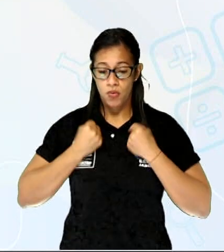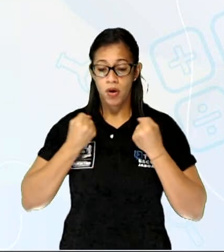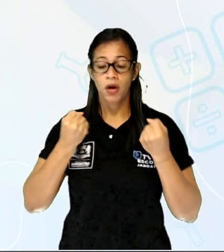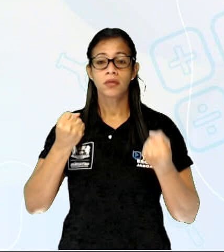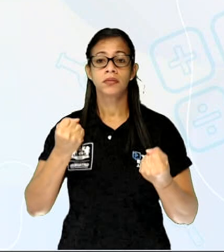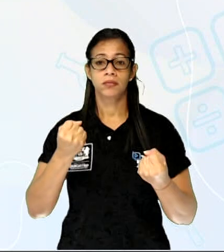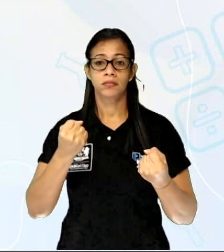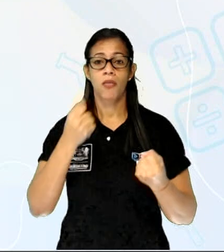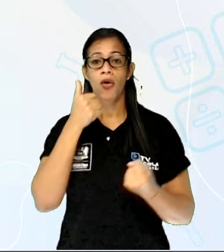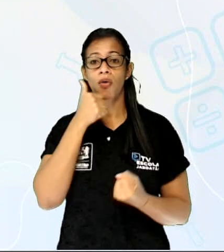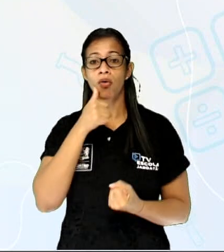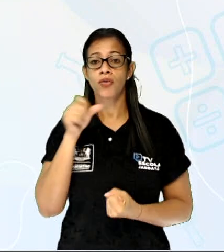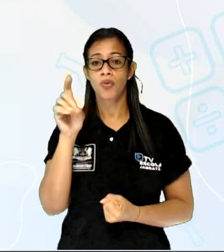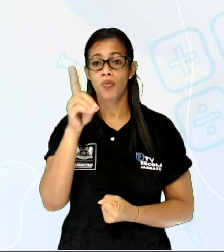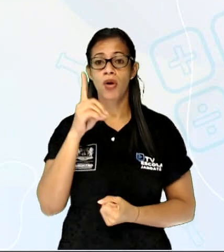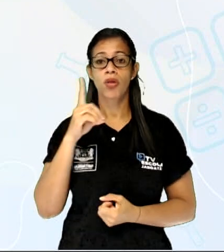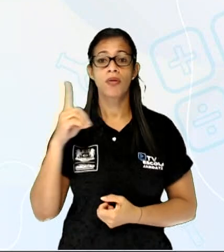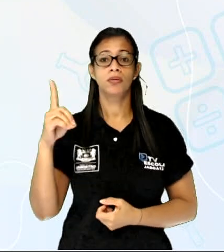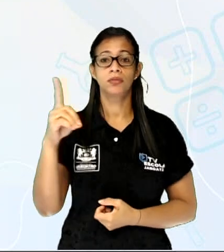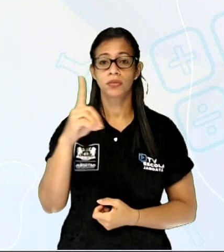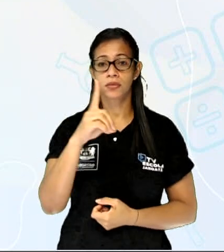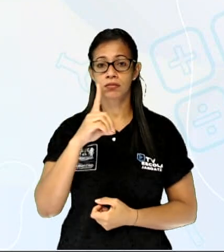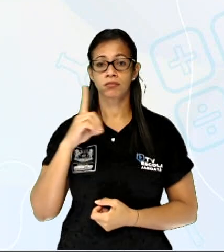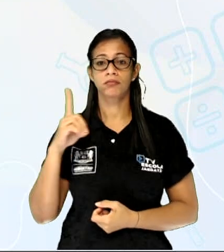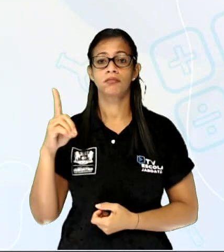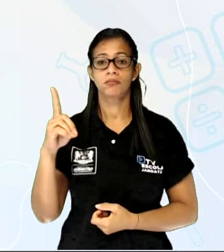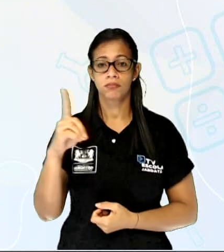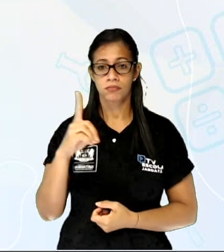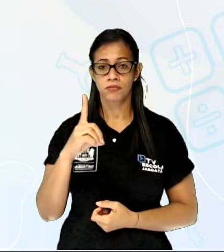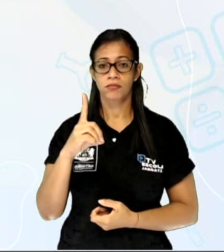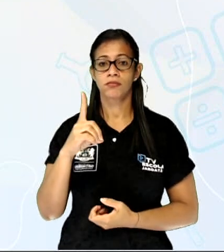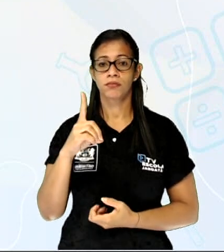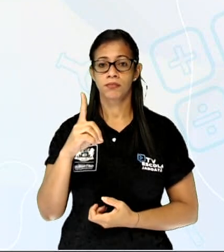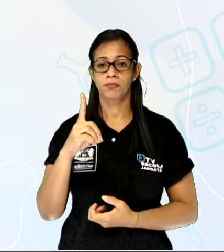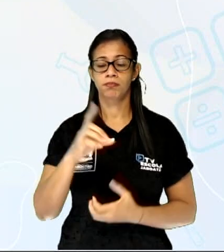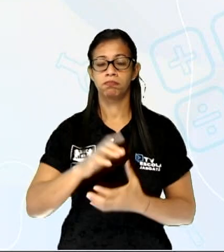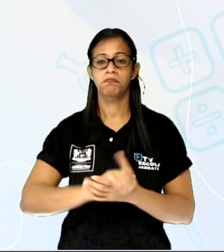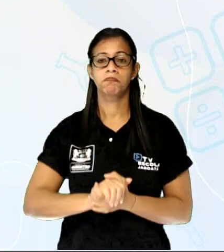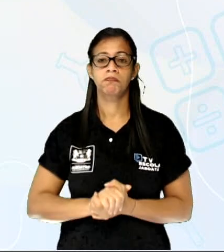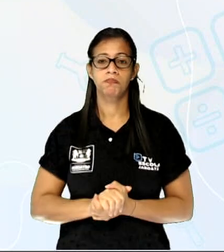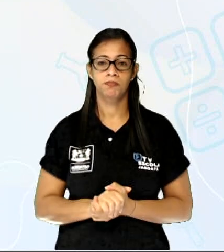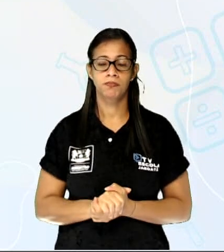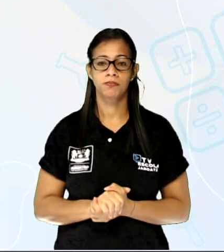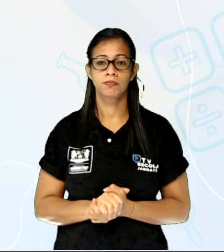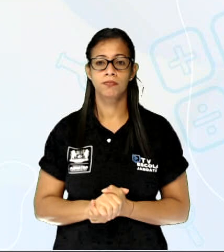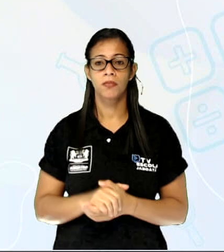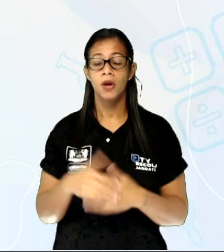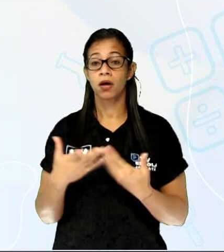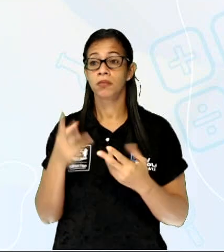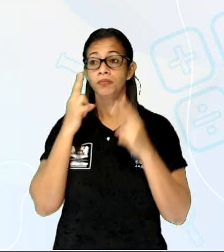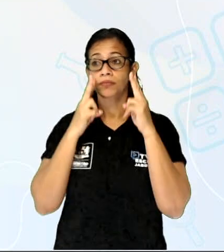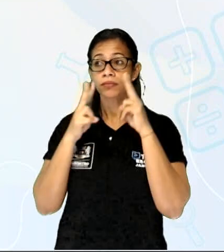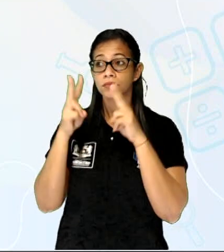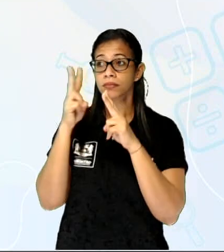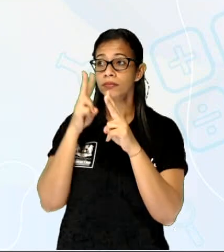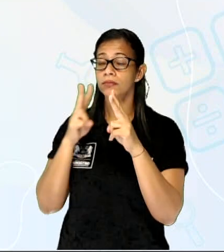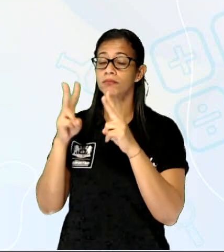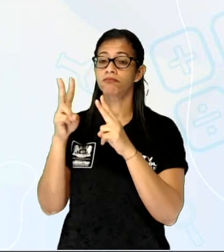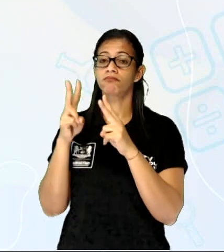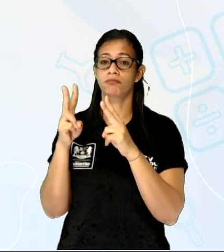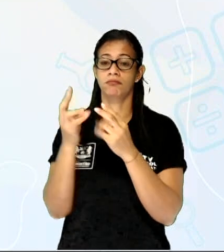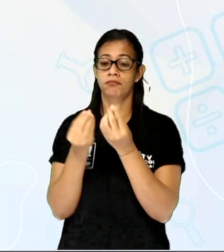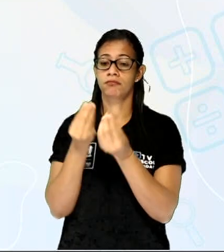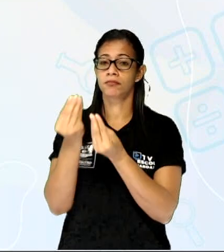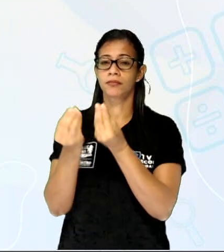filhos, ok? E veja só a riqueza de detalhes. Então, não é mais aqueles instrumentos que o homem usava nas cavernas,